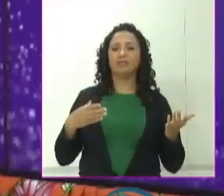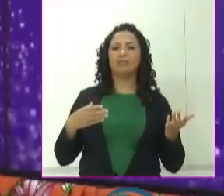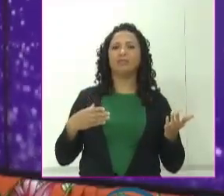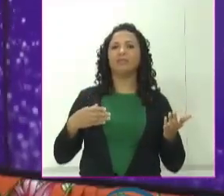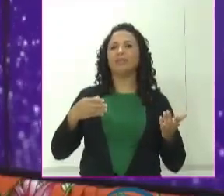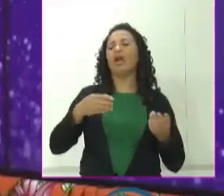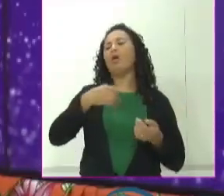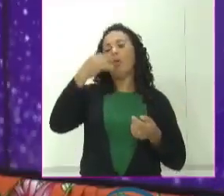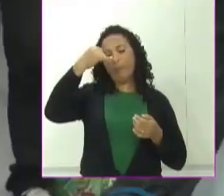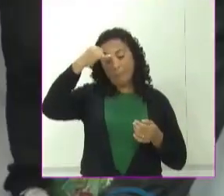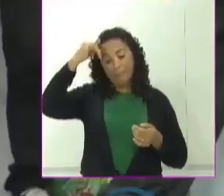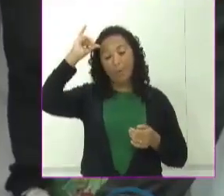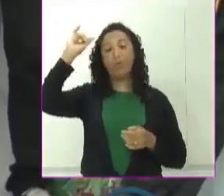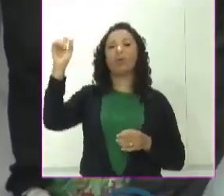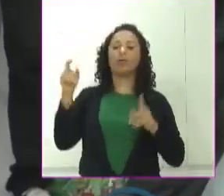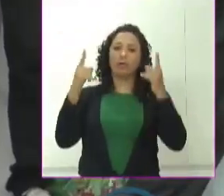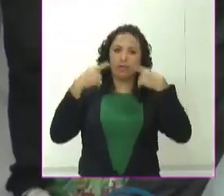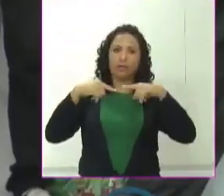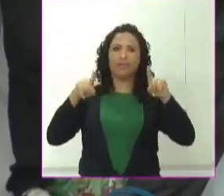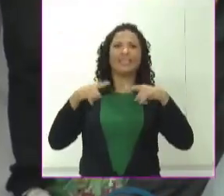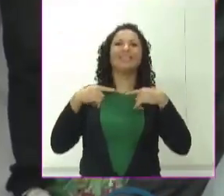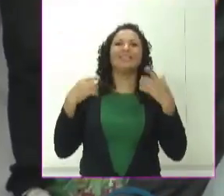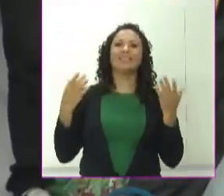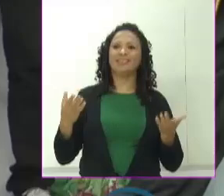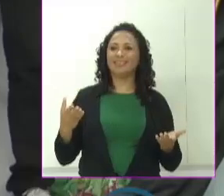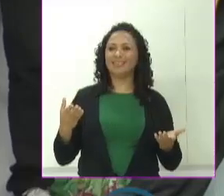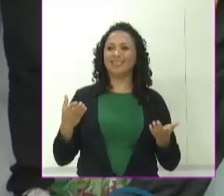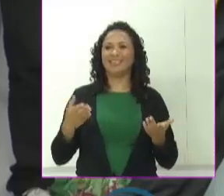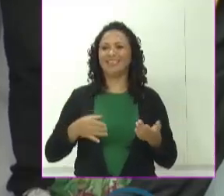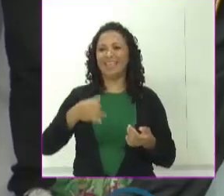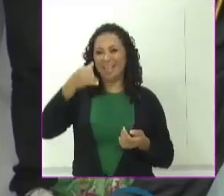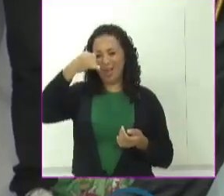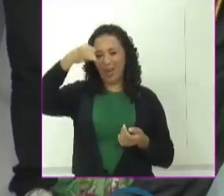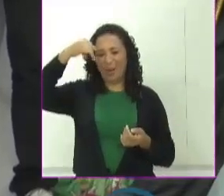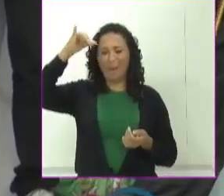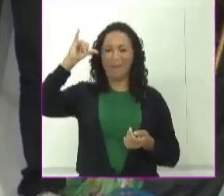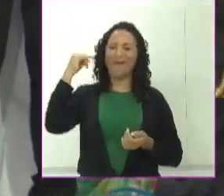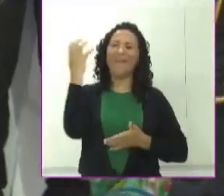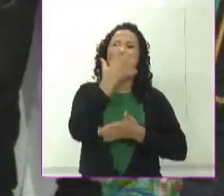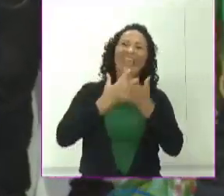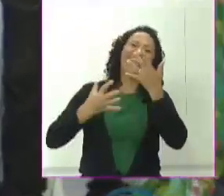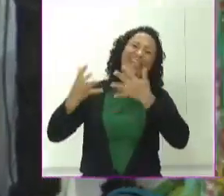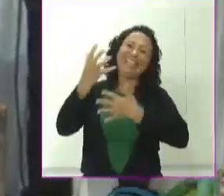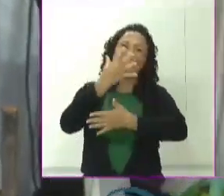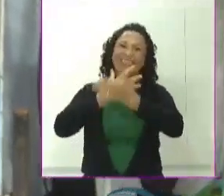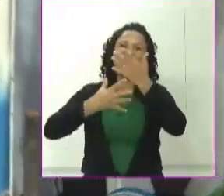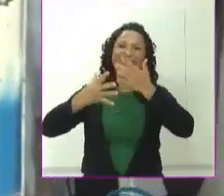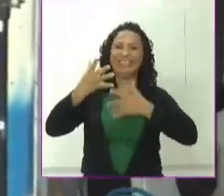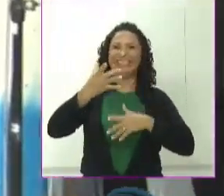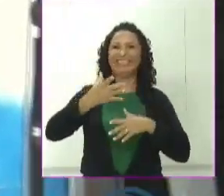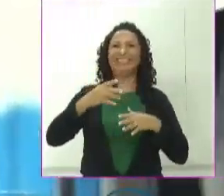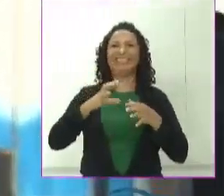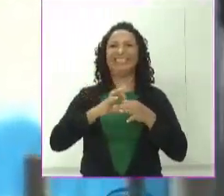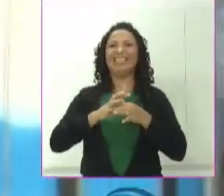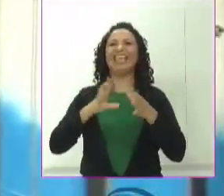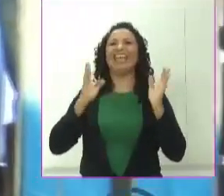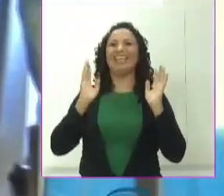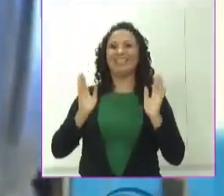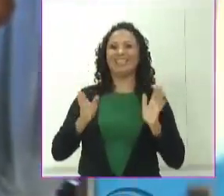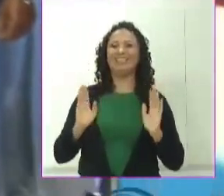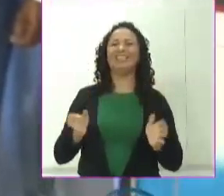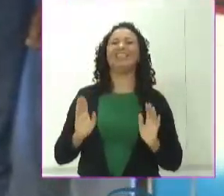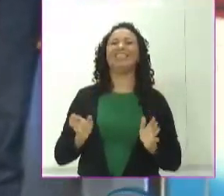canta, né? Isso. Ele é que canta. Olha que maravilha. Muito tempo já cantando, Nuno? Já. Tá ligado o microfone? Já